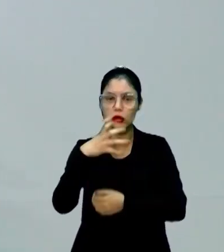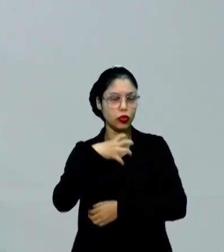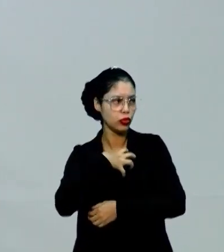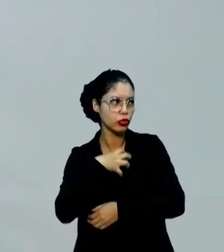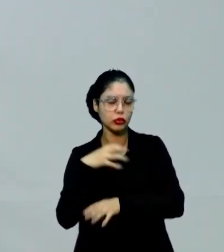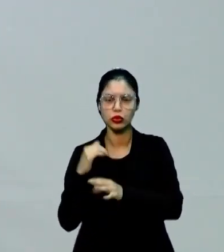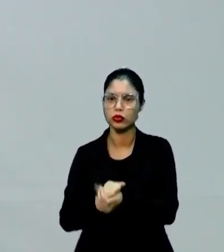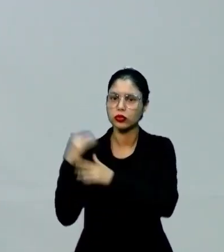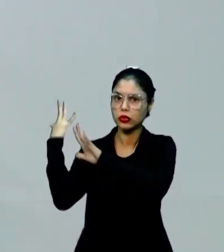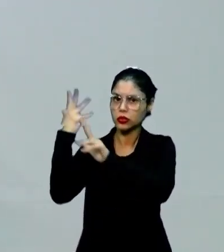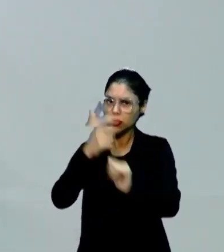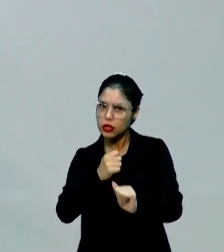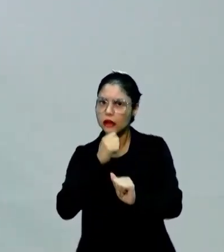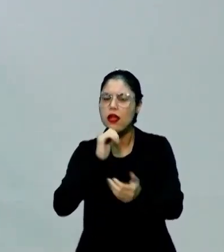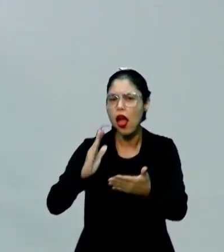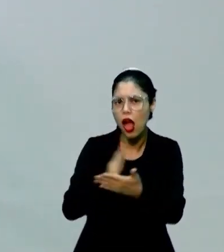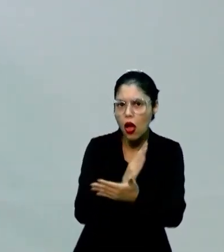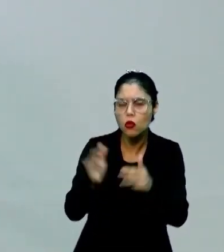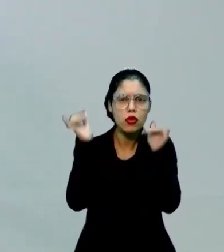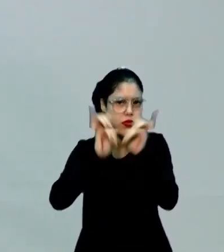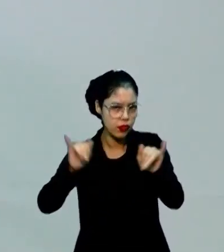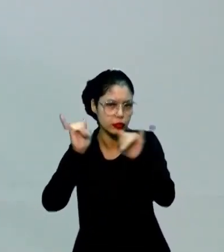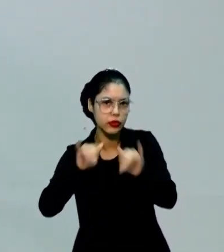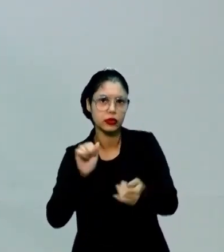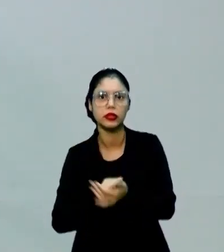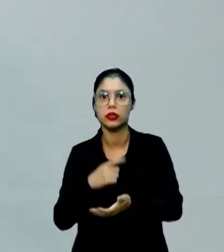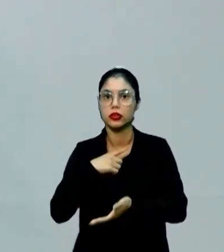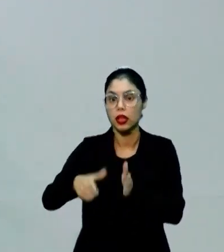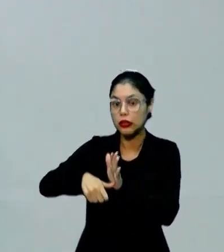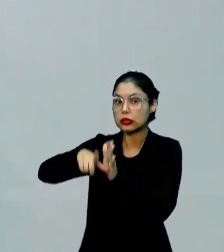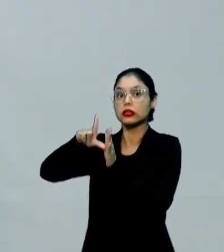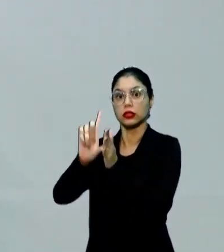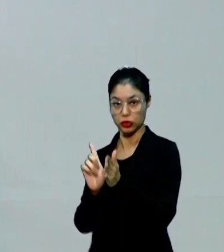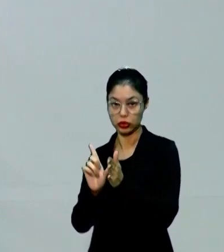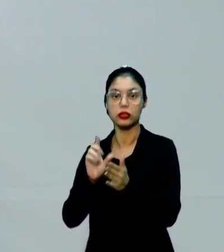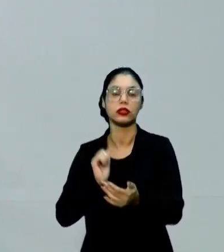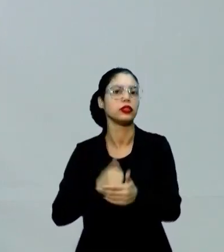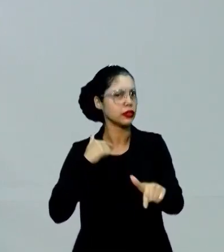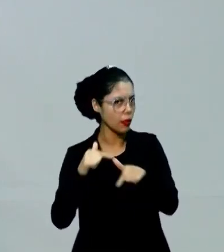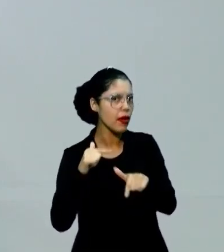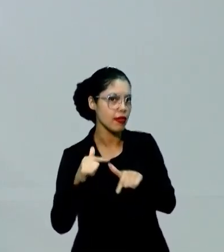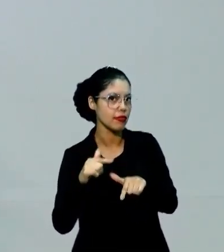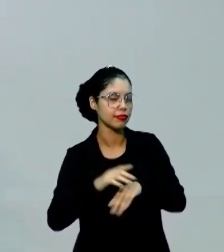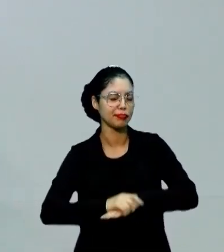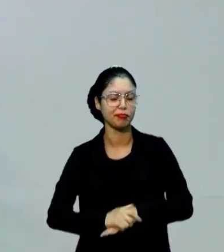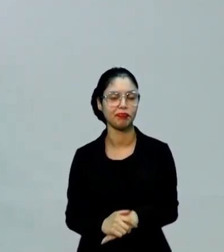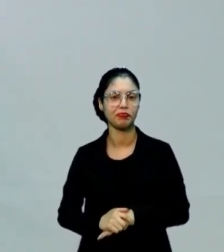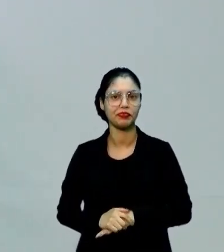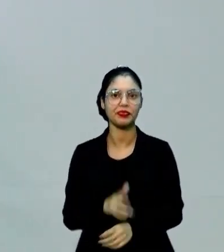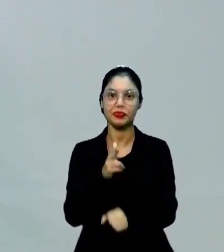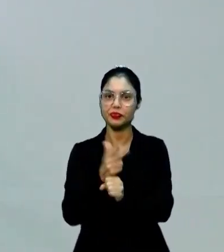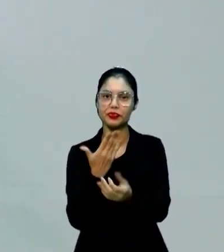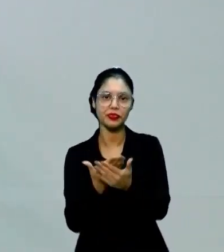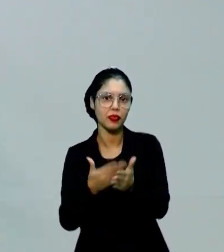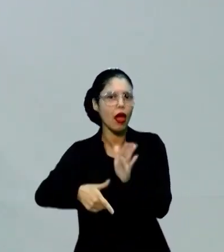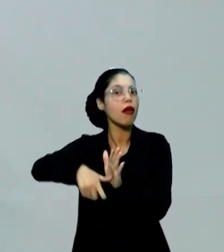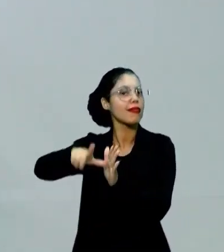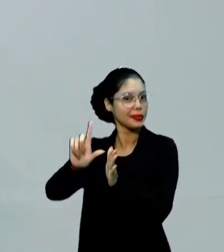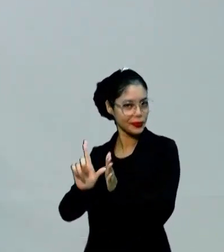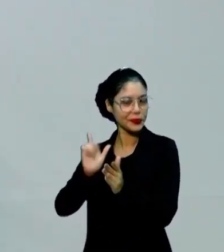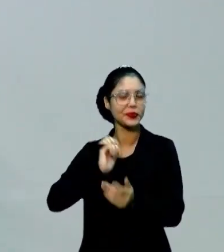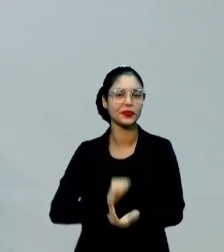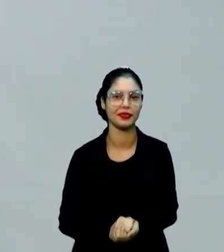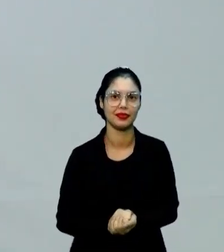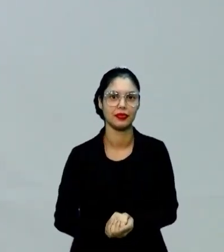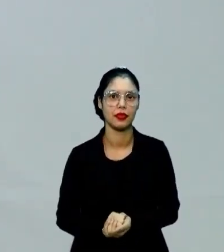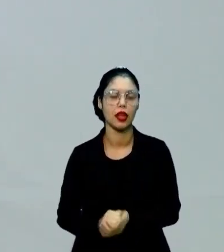de resgatar algumas informações que anteriormente foram trabalhadas. Na videoaula anterior, e